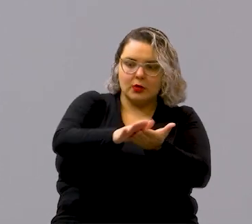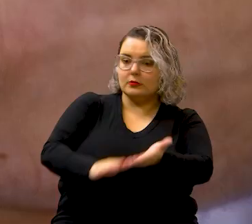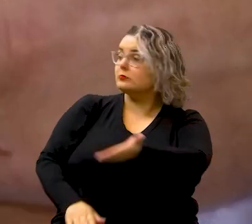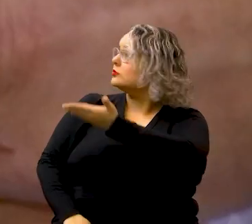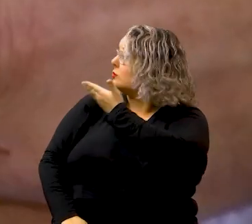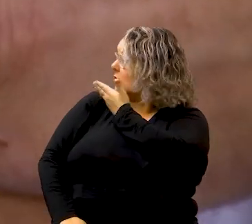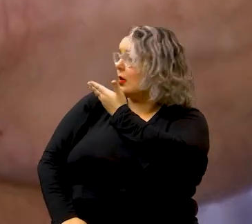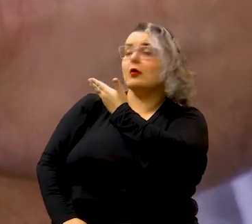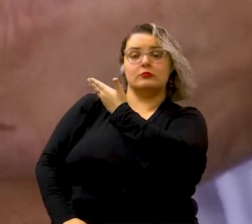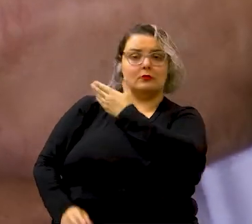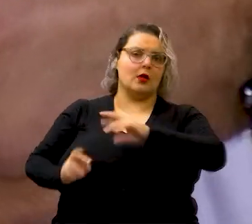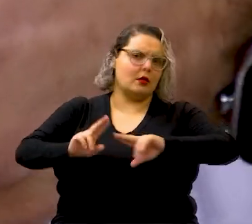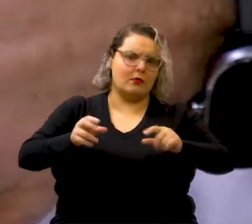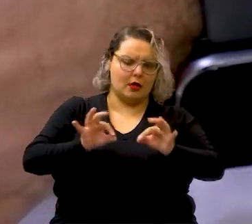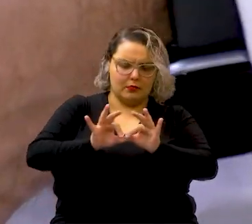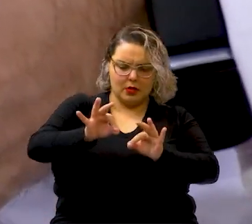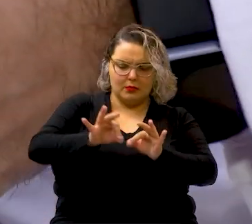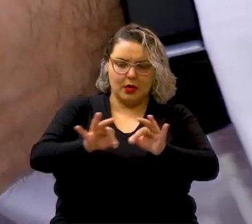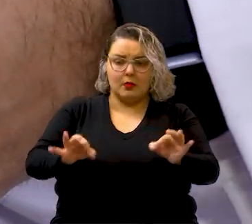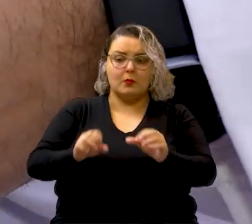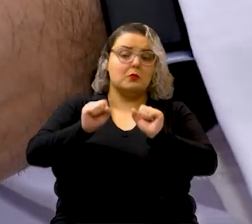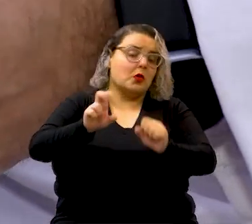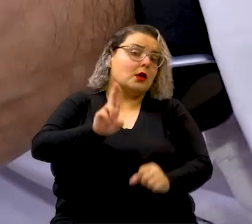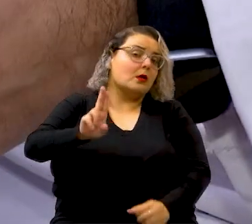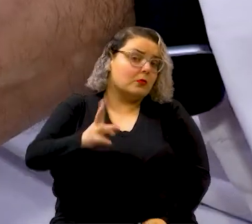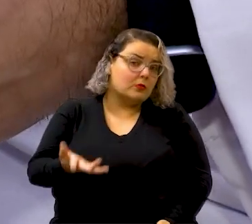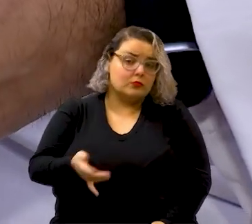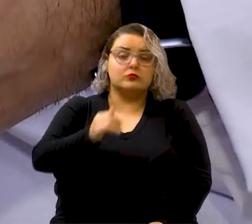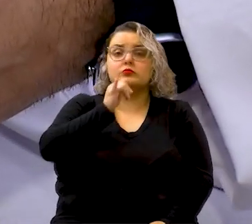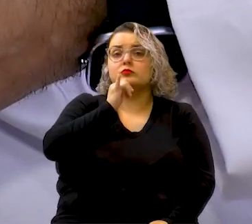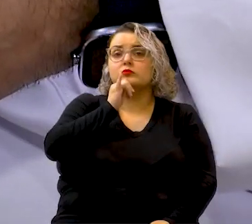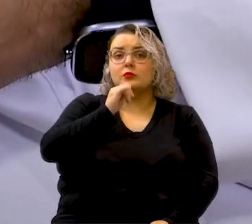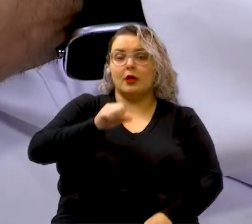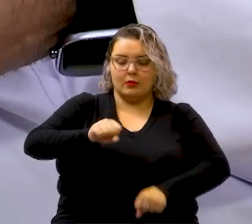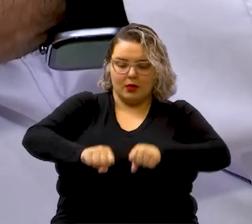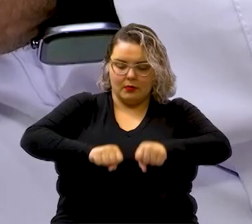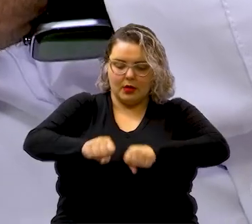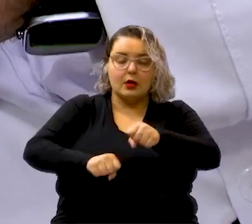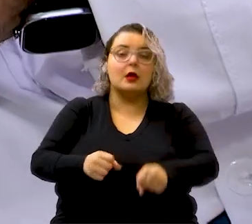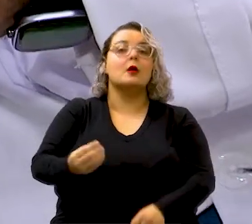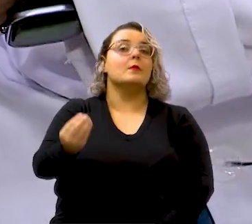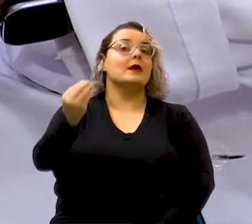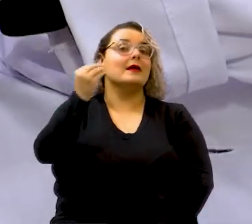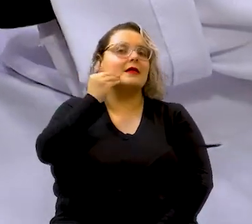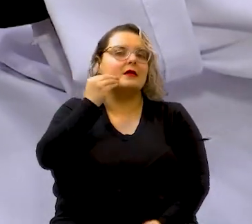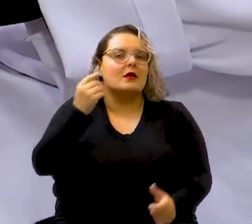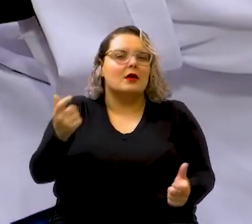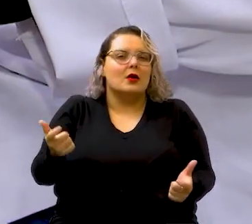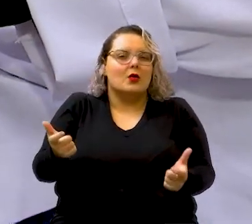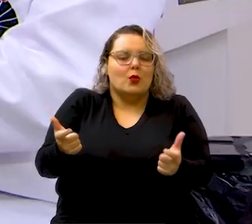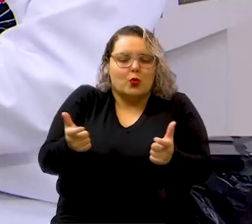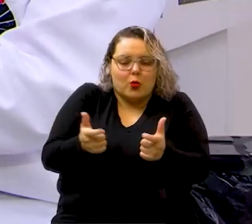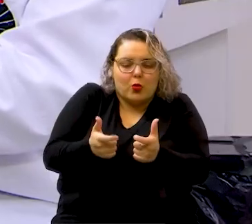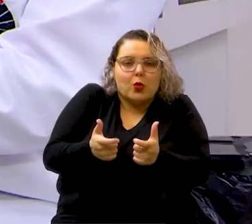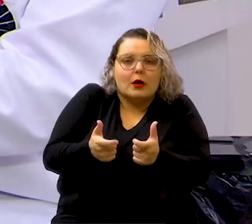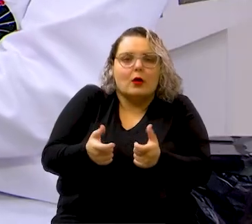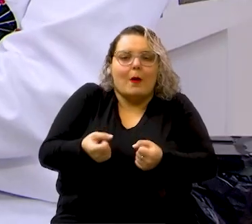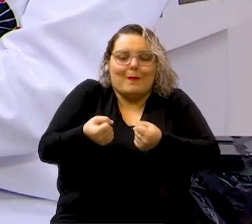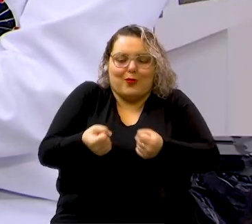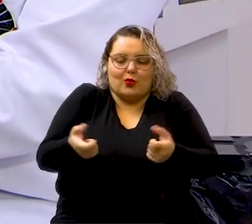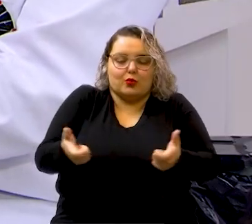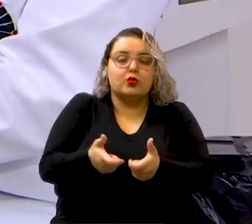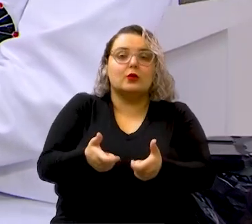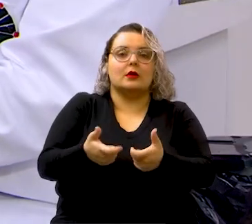exemplo, essa chave, que tem vários tamanhos. Ela pode ser utilizada, por exemplo, para ciclistas, para tentar diminuir o peso. A gente pode tentar